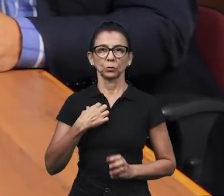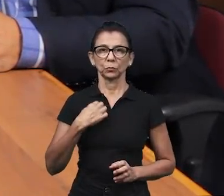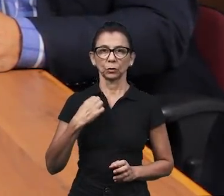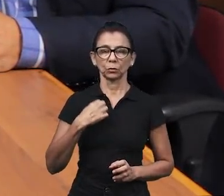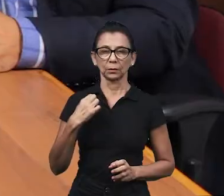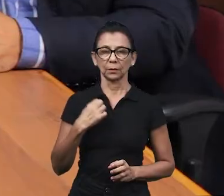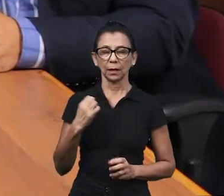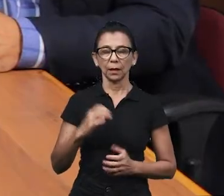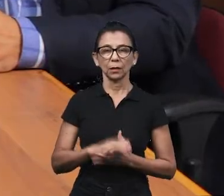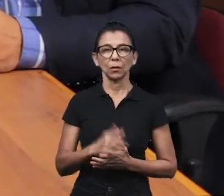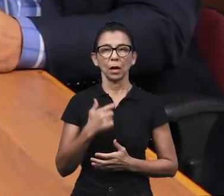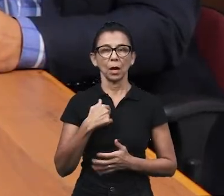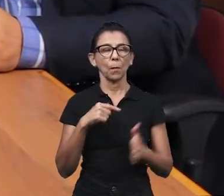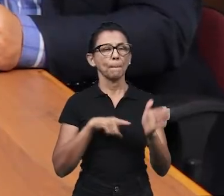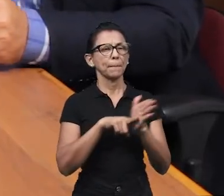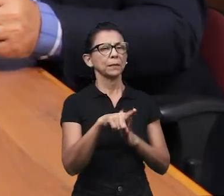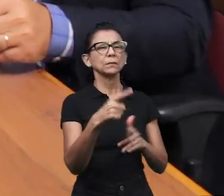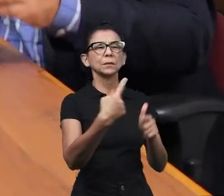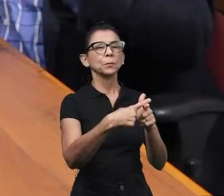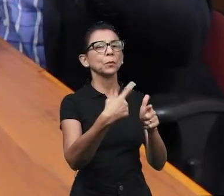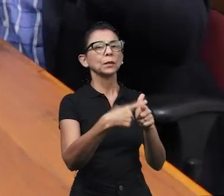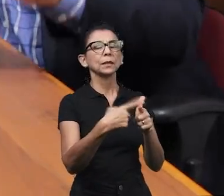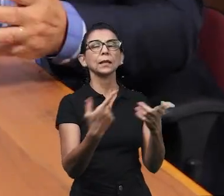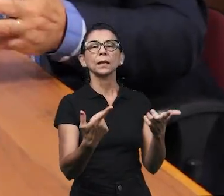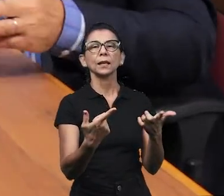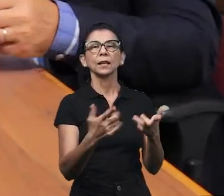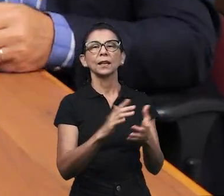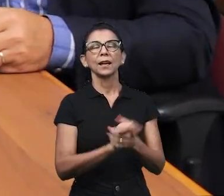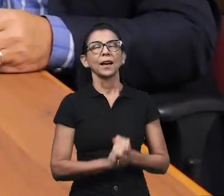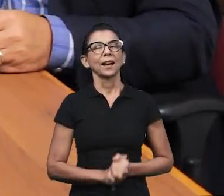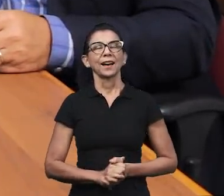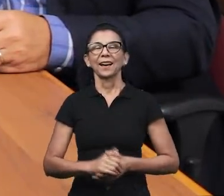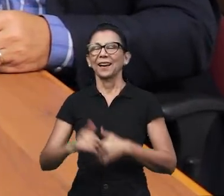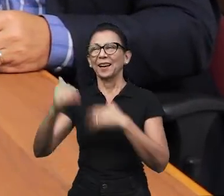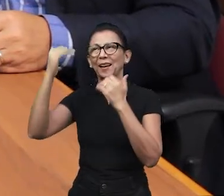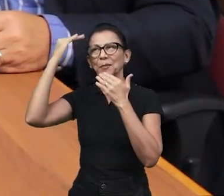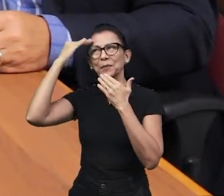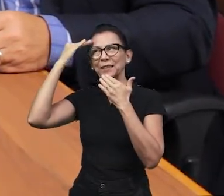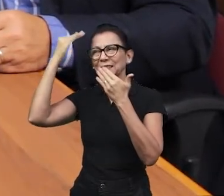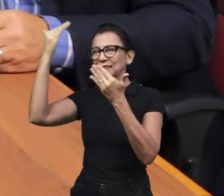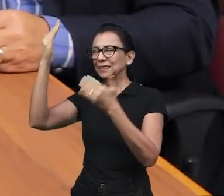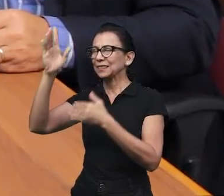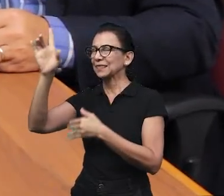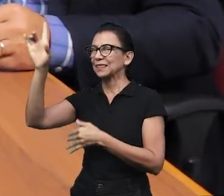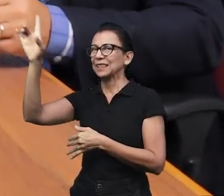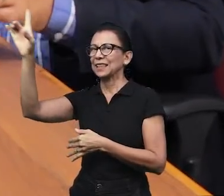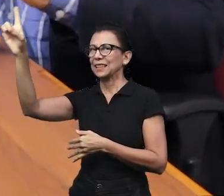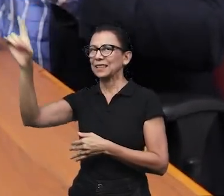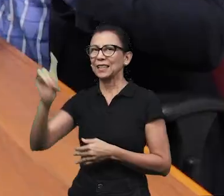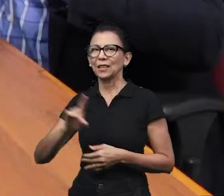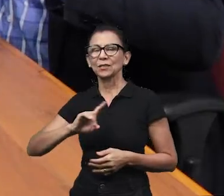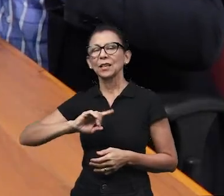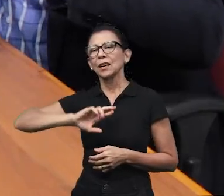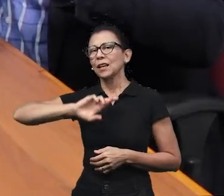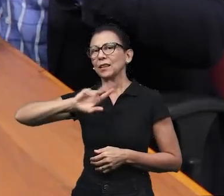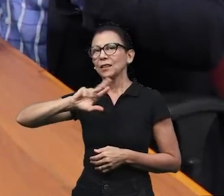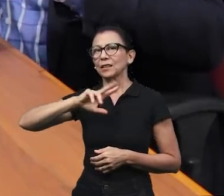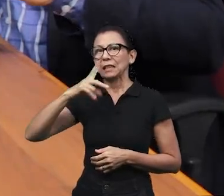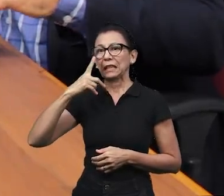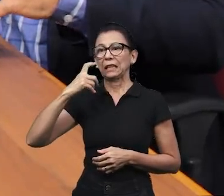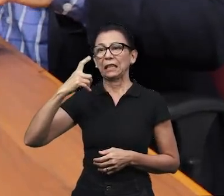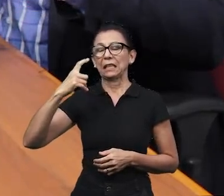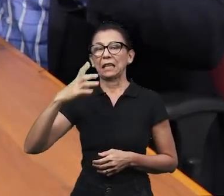gratidão. Gratidão. Eles não estavam trabalhando na expectativa de uma bênção, na expectativa de alguma coisa,